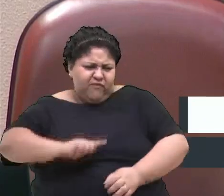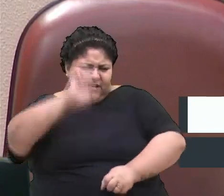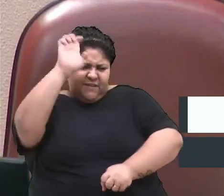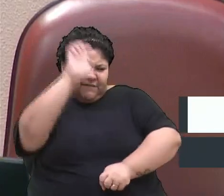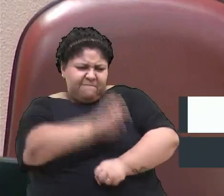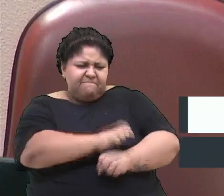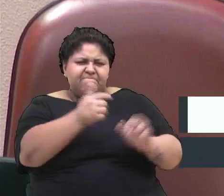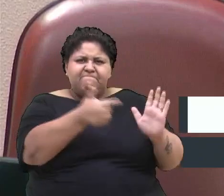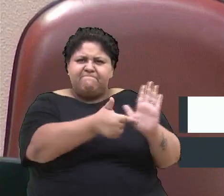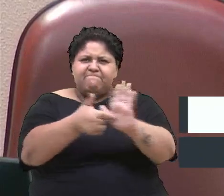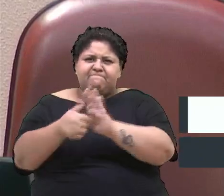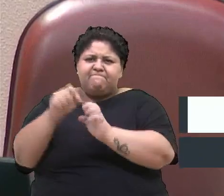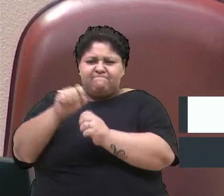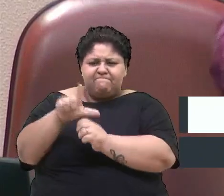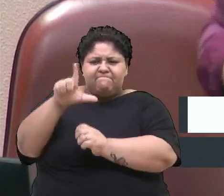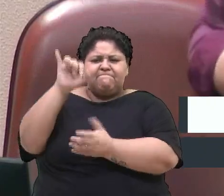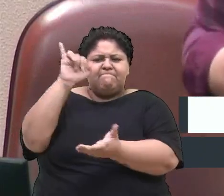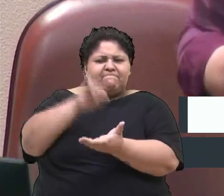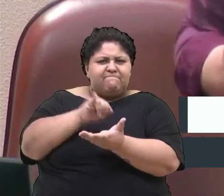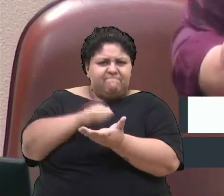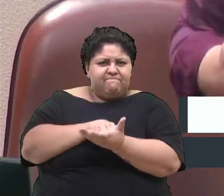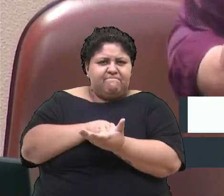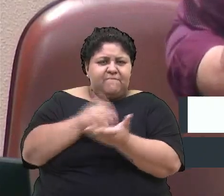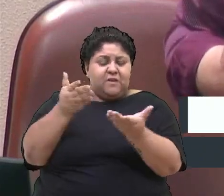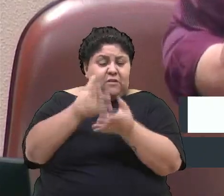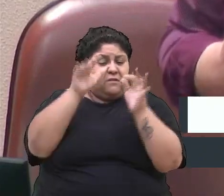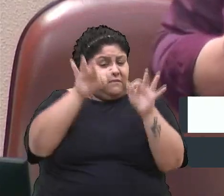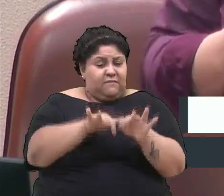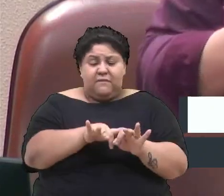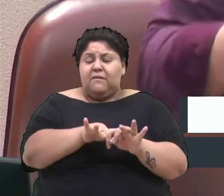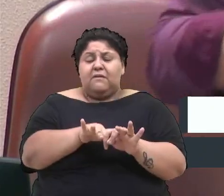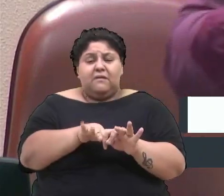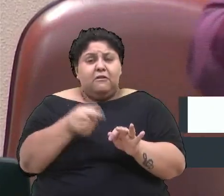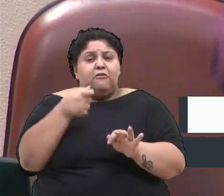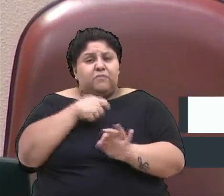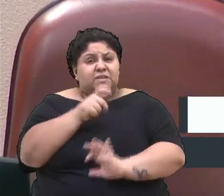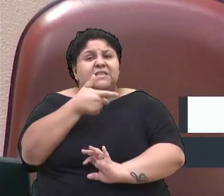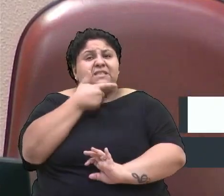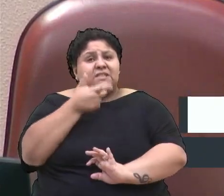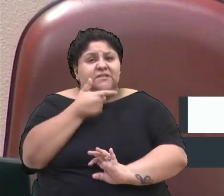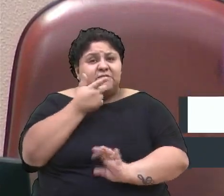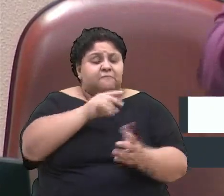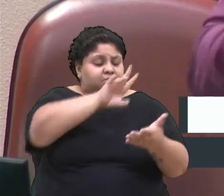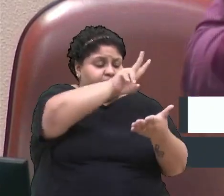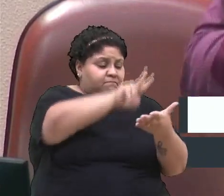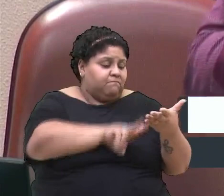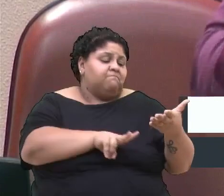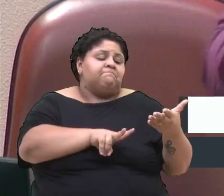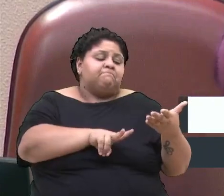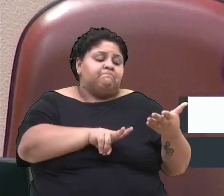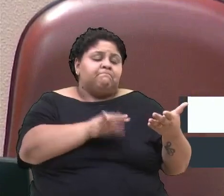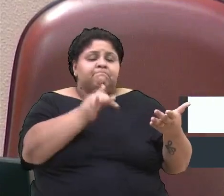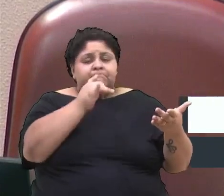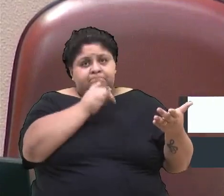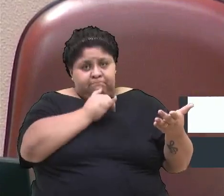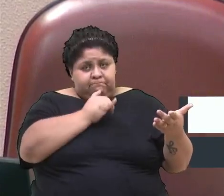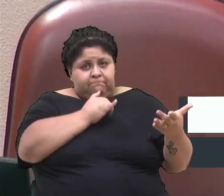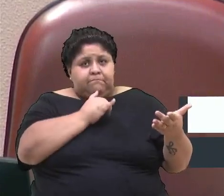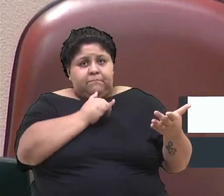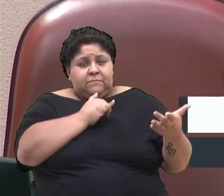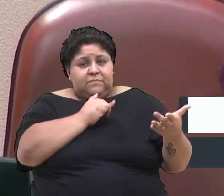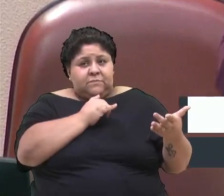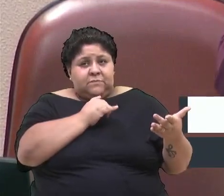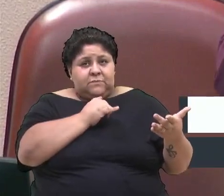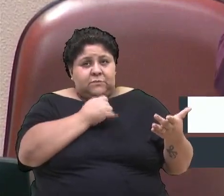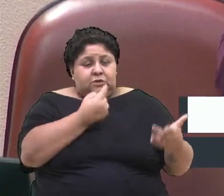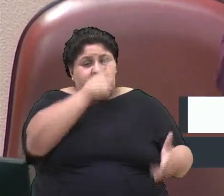em aumento de impostos. E aqui, para finalizar, eu não poderia deixar de ler uma passagem que, infelizmente, uma pessoa